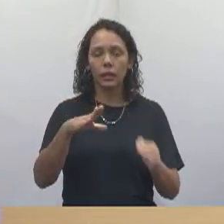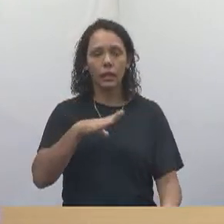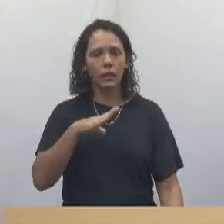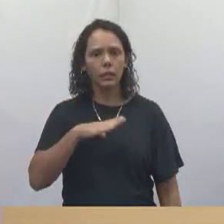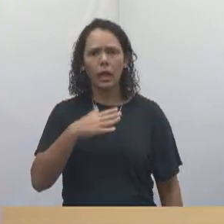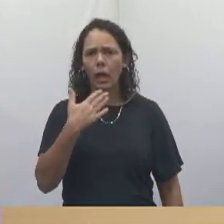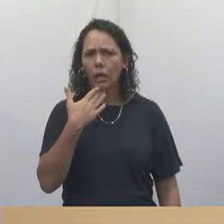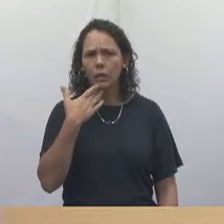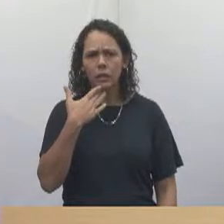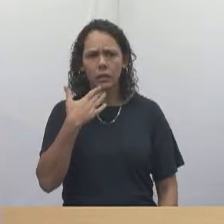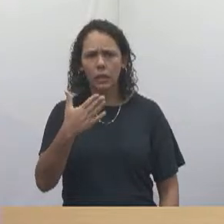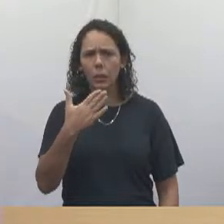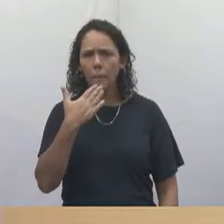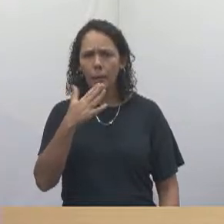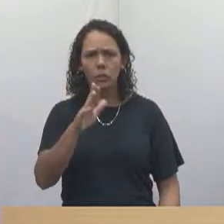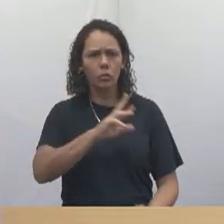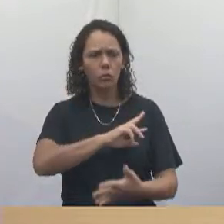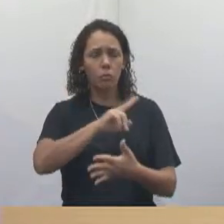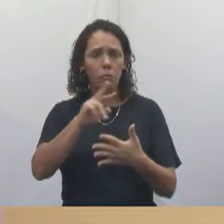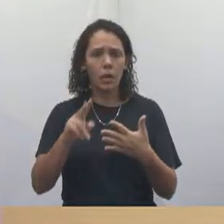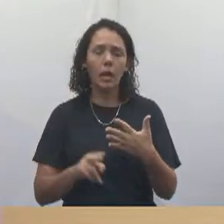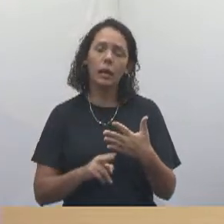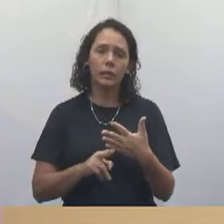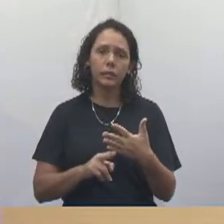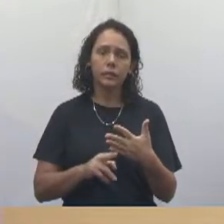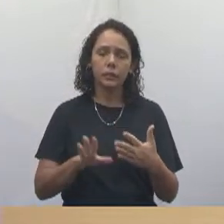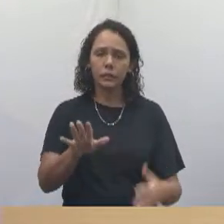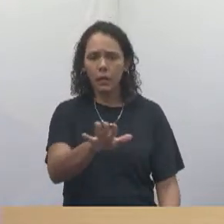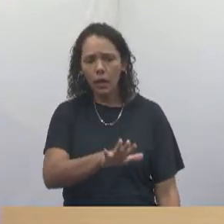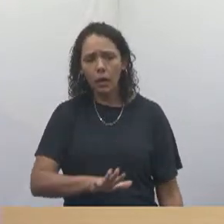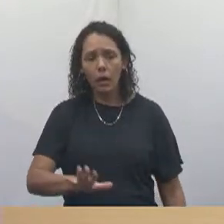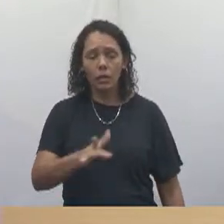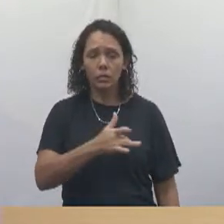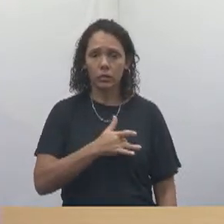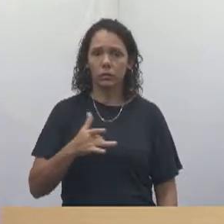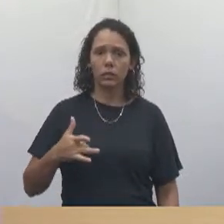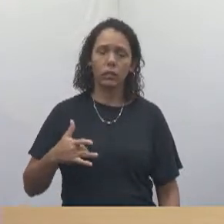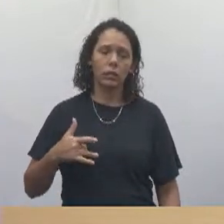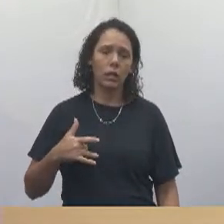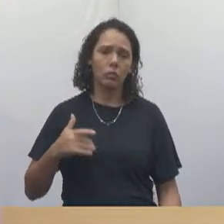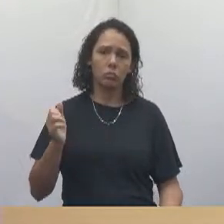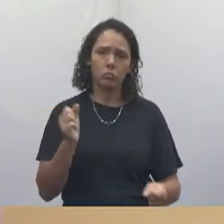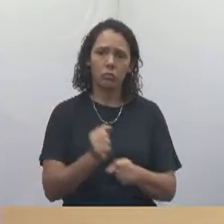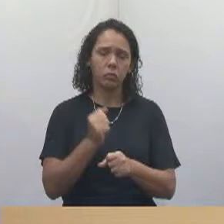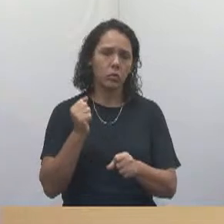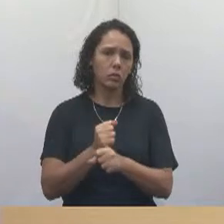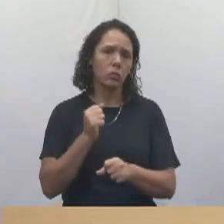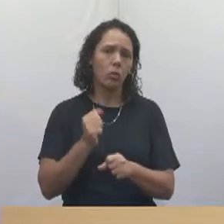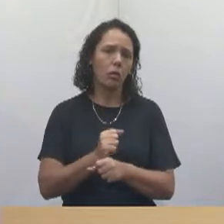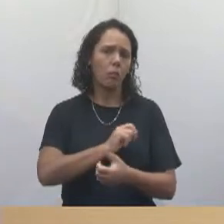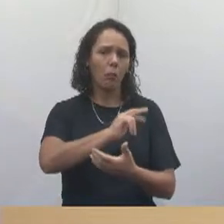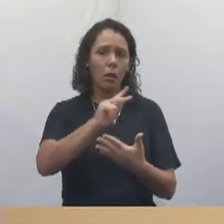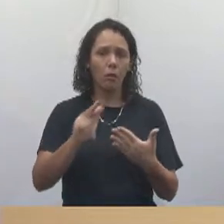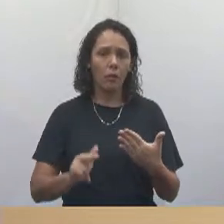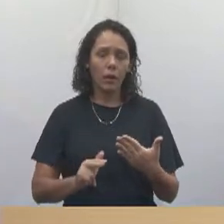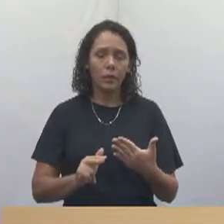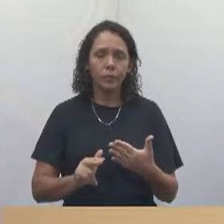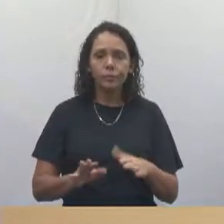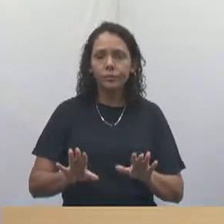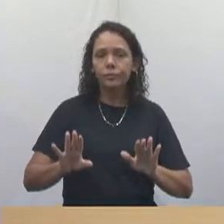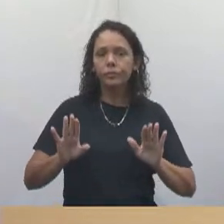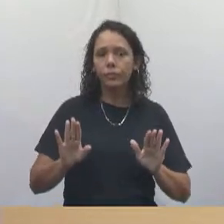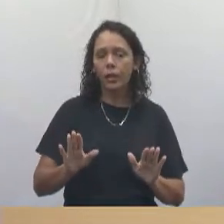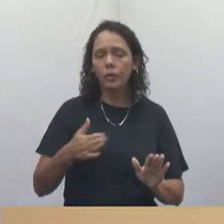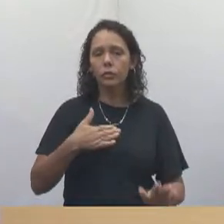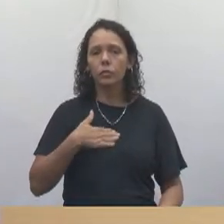saúde, infraestrutura, em algumas outras áreas também, porque senão fica complicado. Mas já deixo aqui o